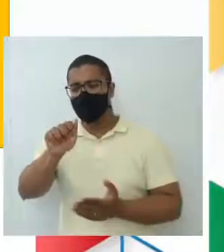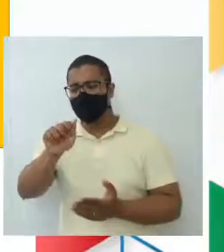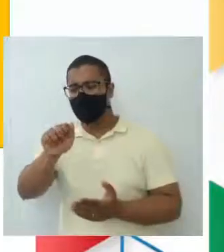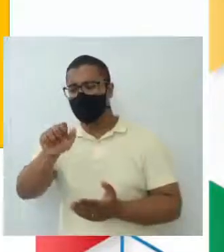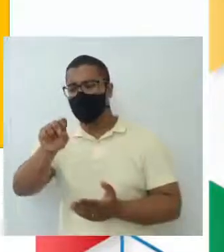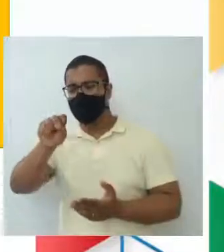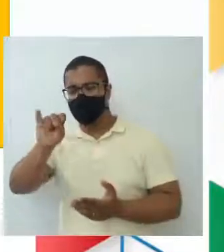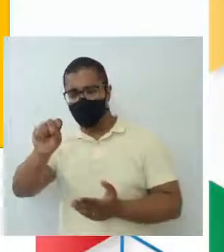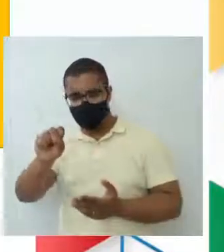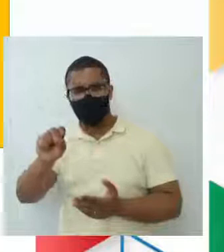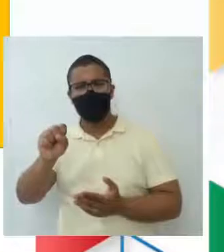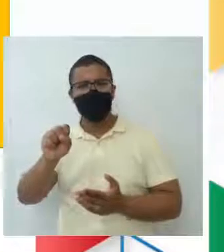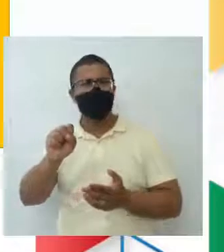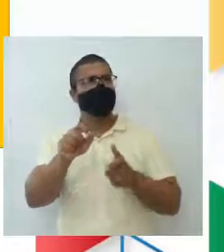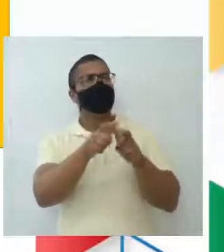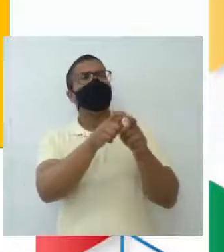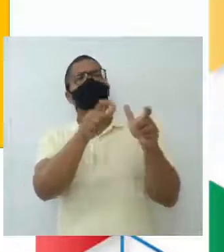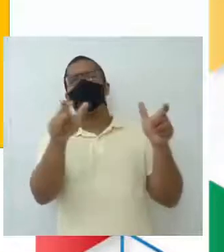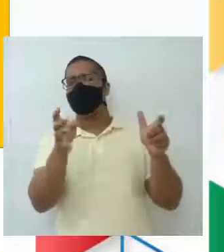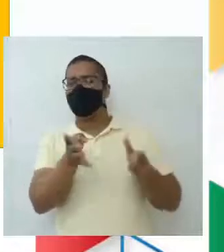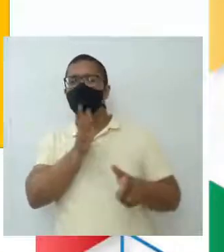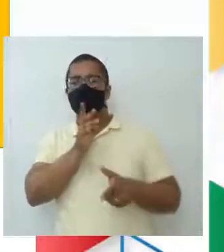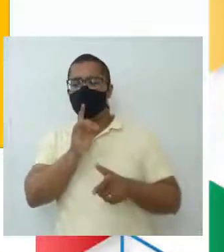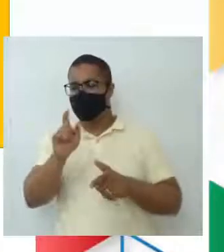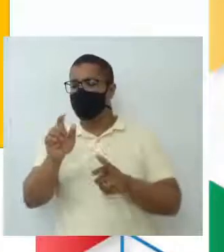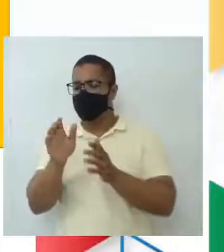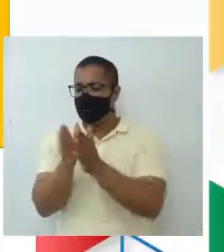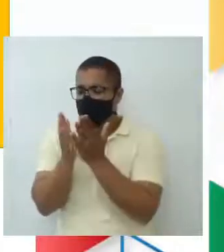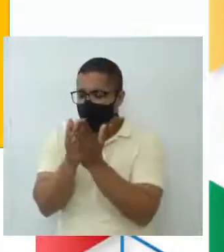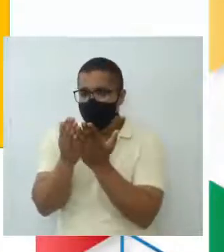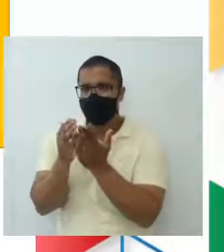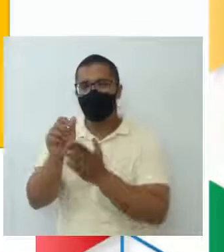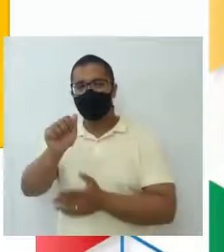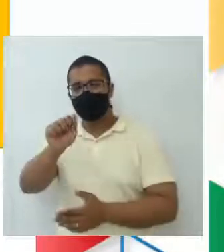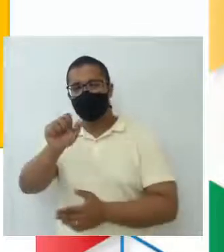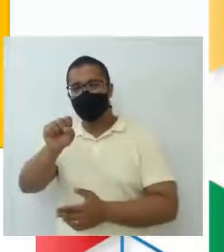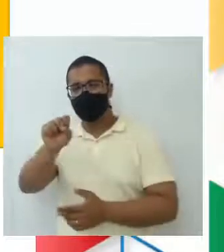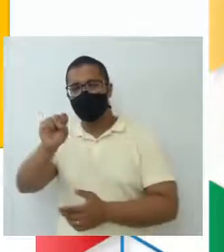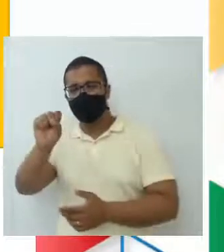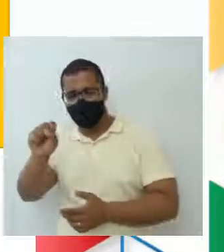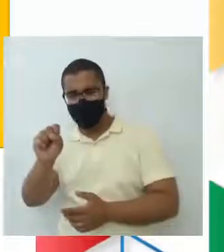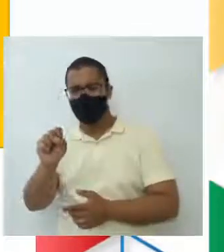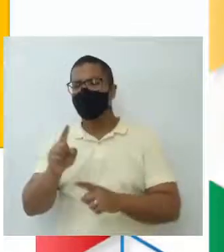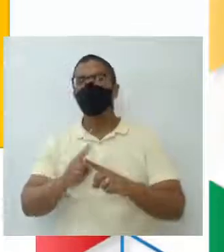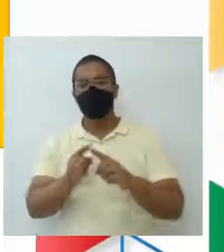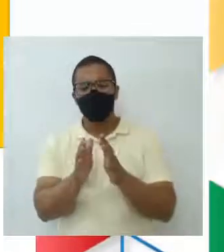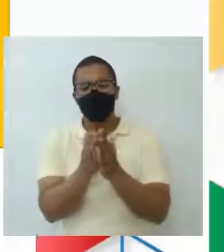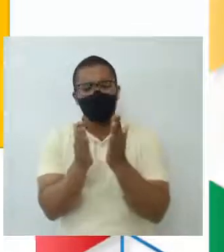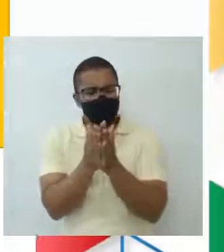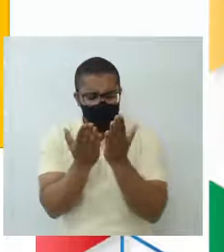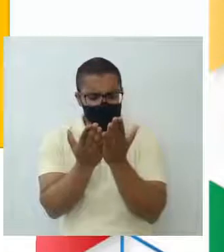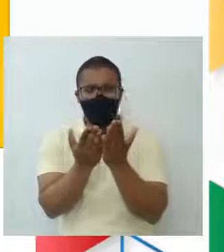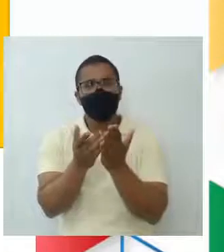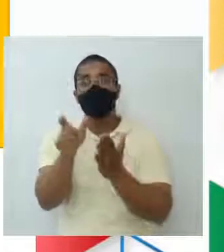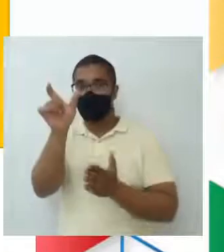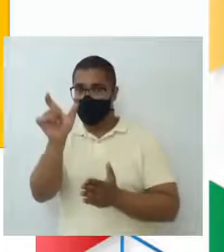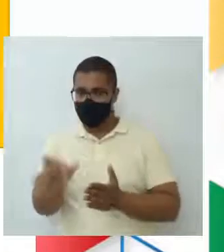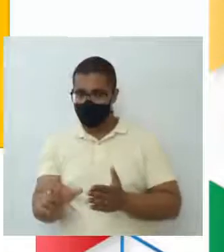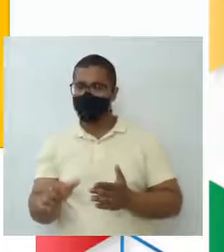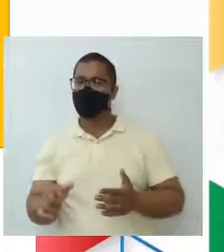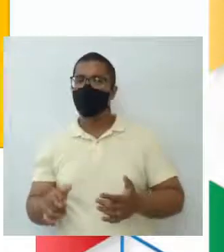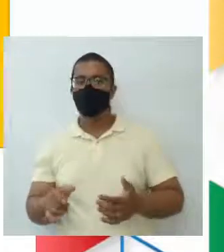Francisco é conhecido, o pobrezinho de Assis. Por que o pobrezinho? Pela grande alma que ele foi, por